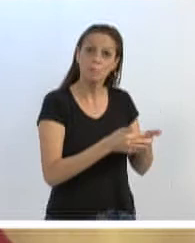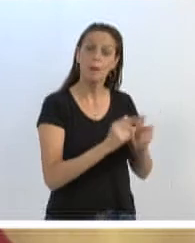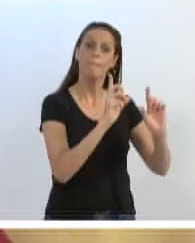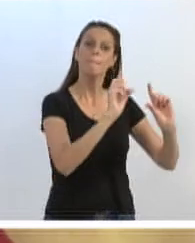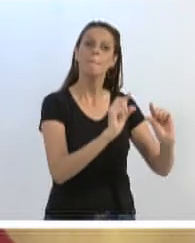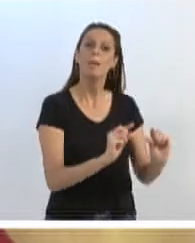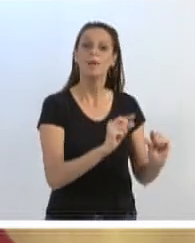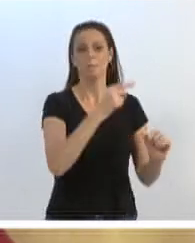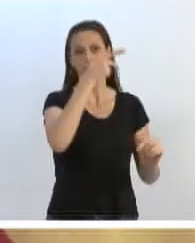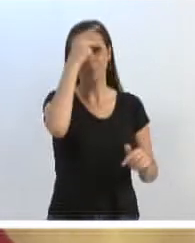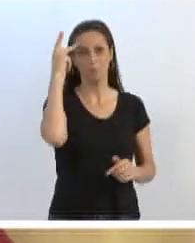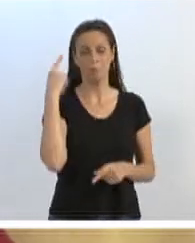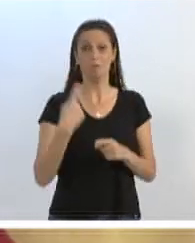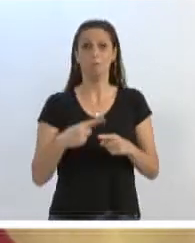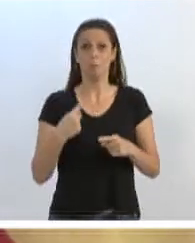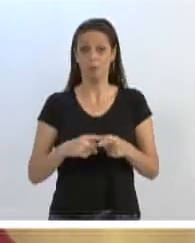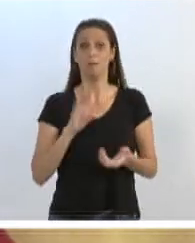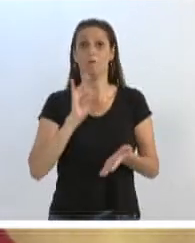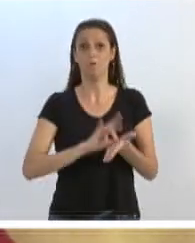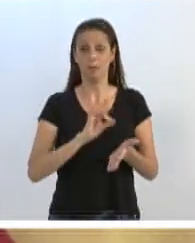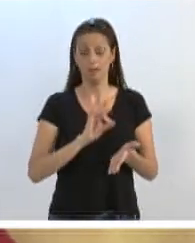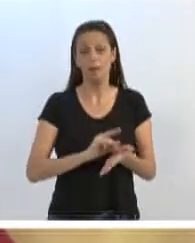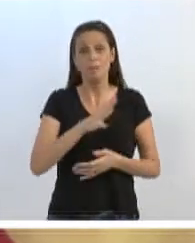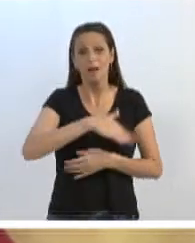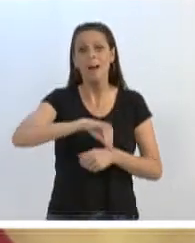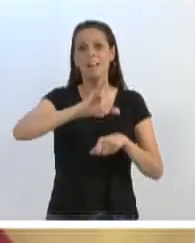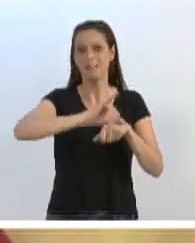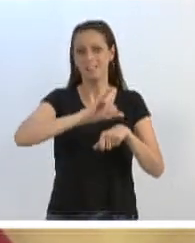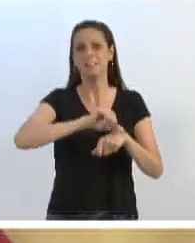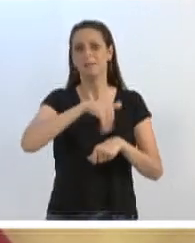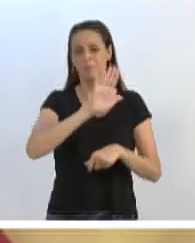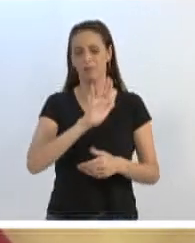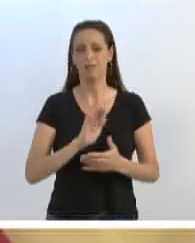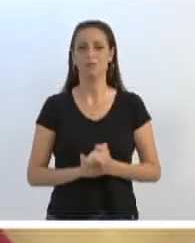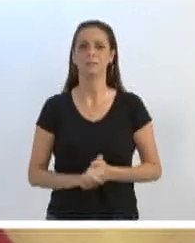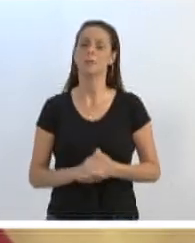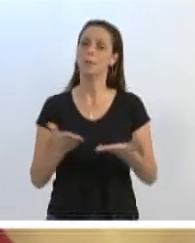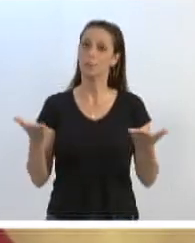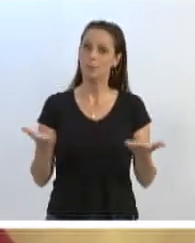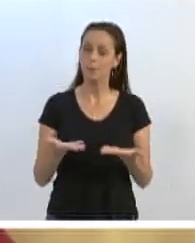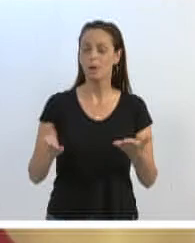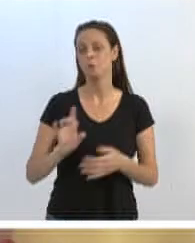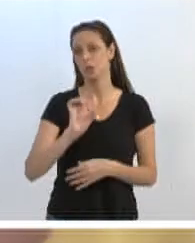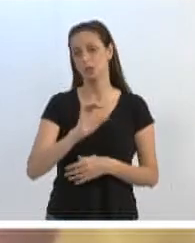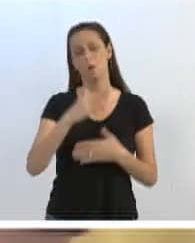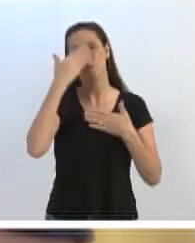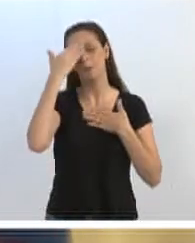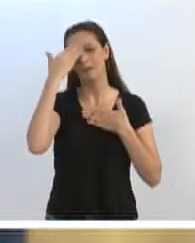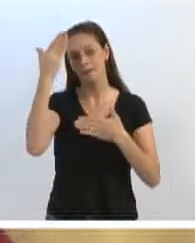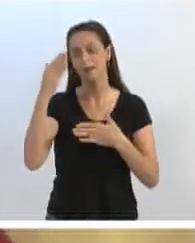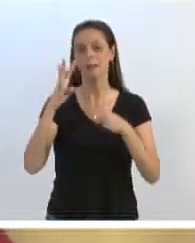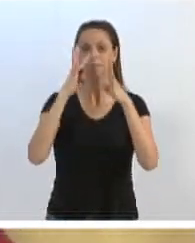se encontra o vereador zeca na região central não seria isso na tarde hoje quero agradecer a atenção dos colegas vereadores